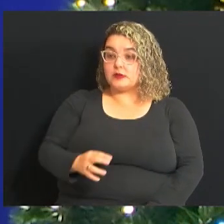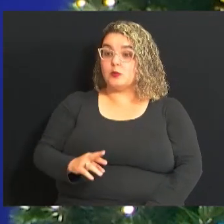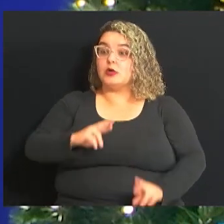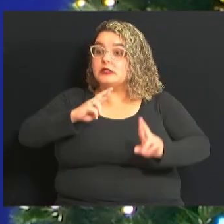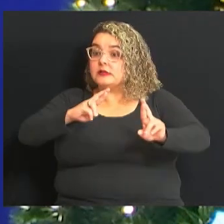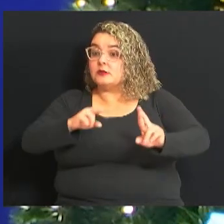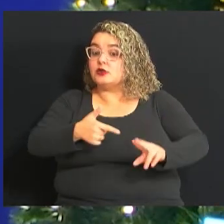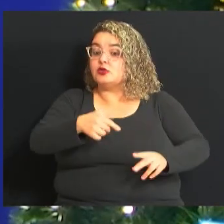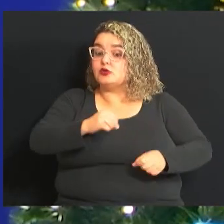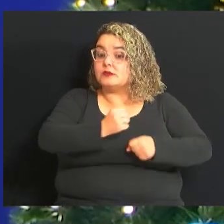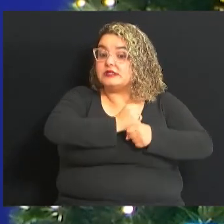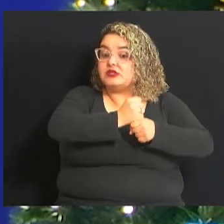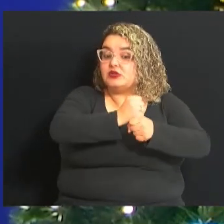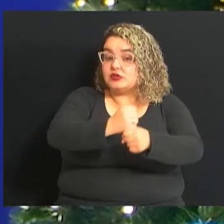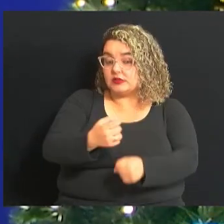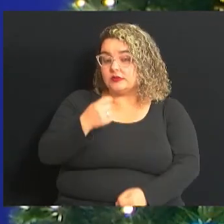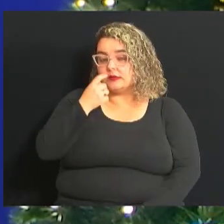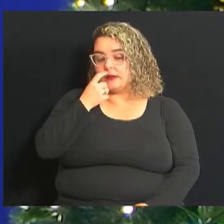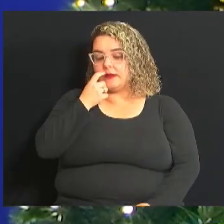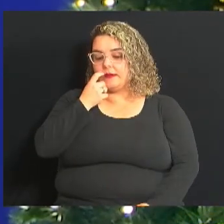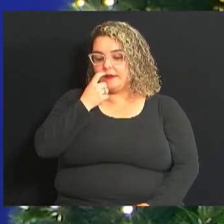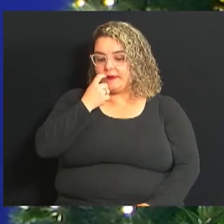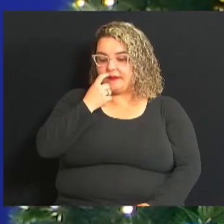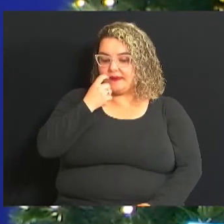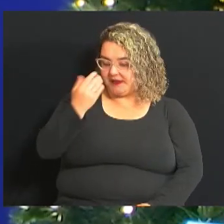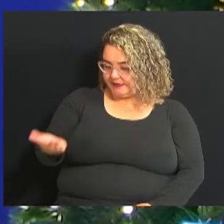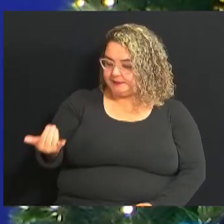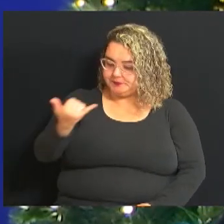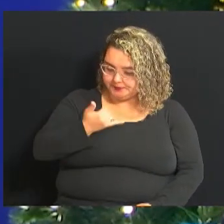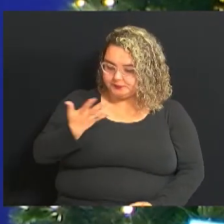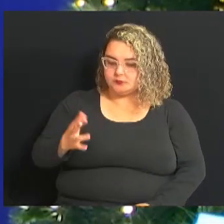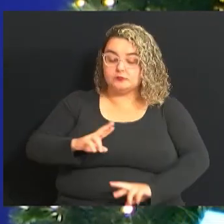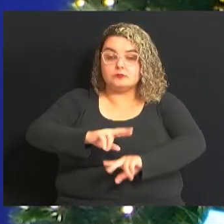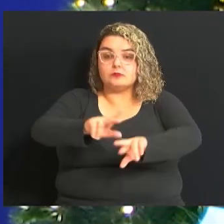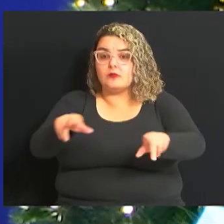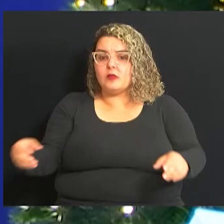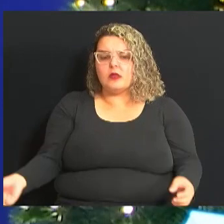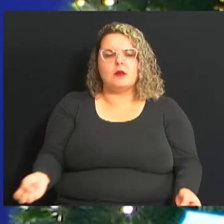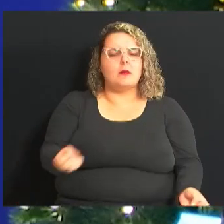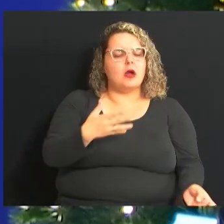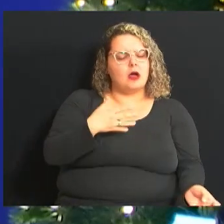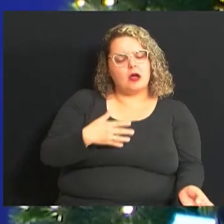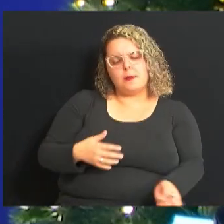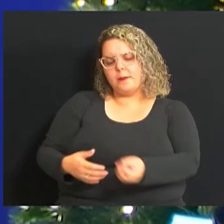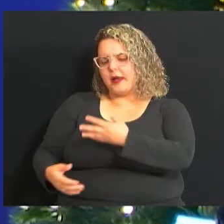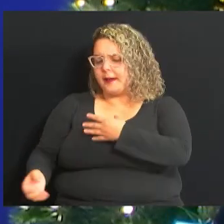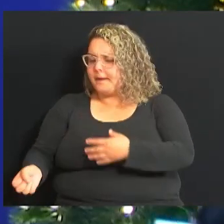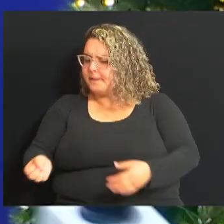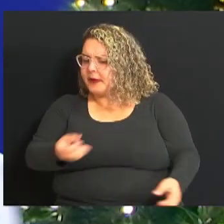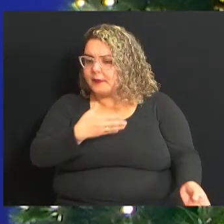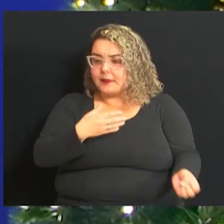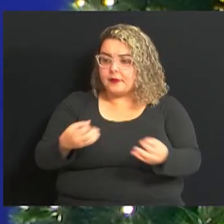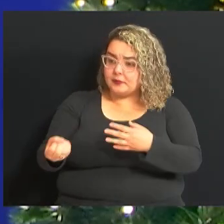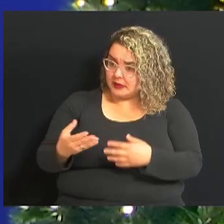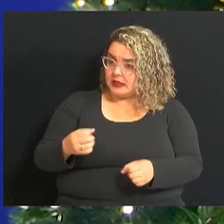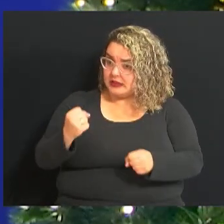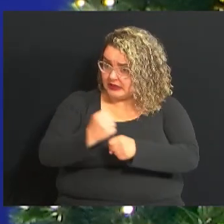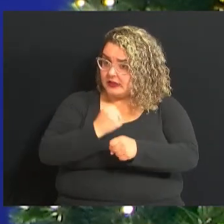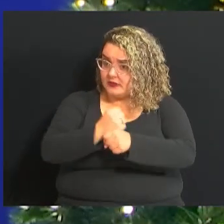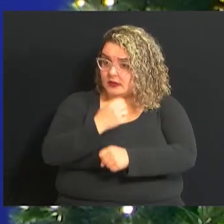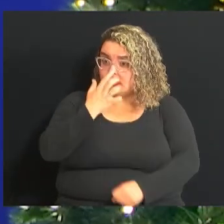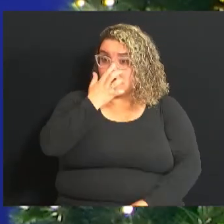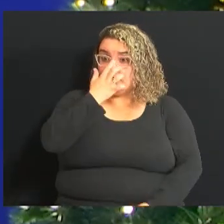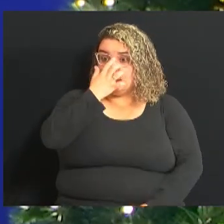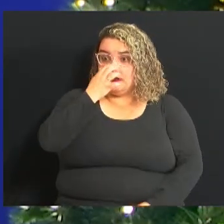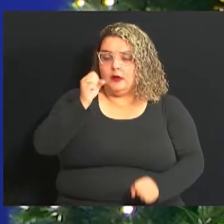20 anos, né? Você estava falando de muitas inovações e reformas, né? O